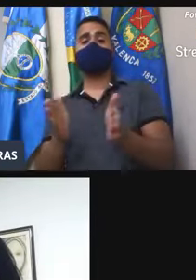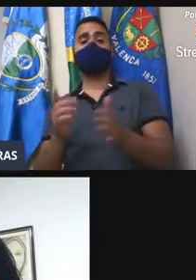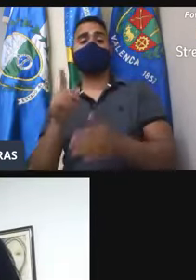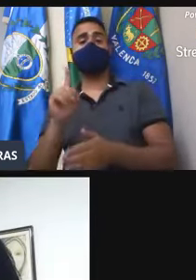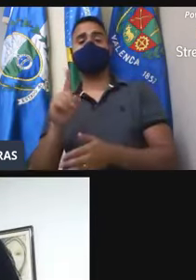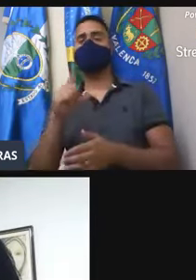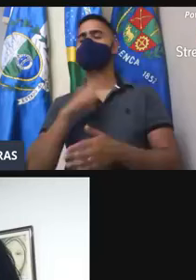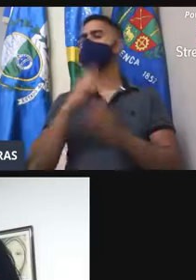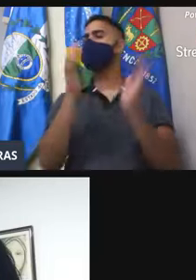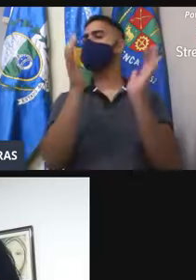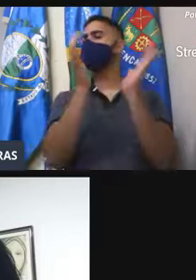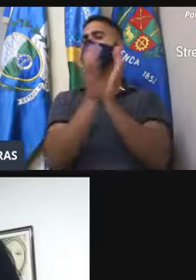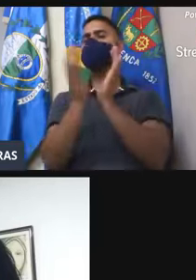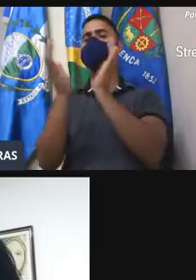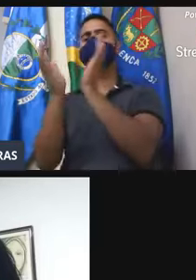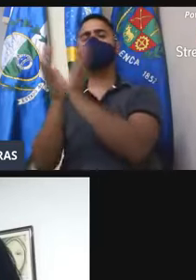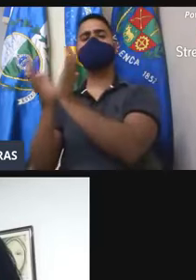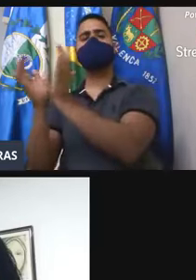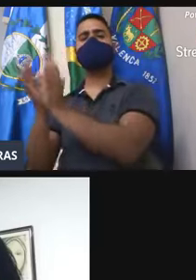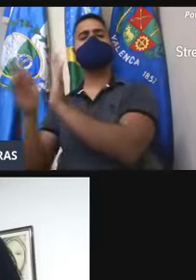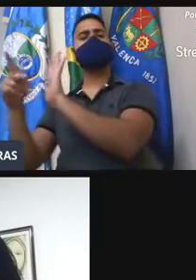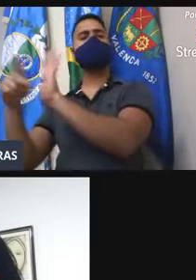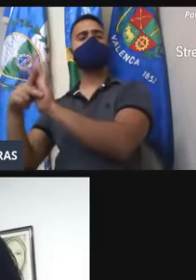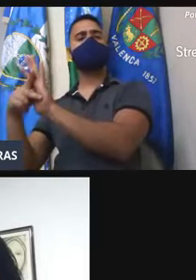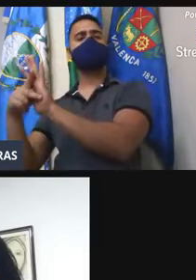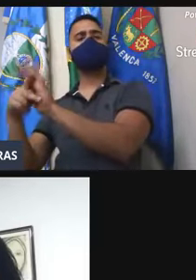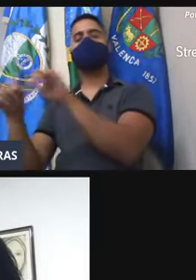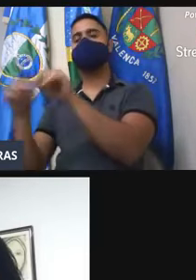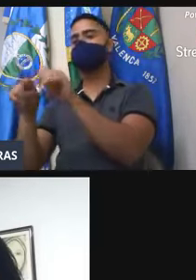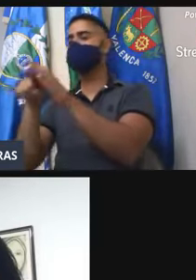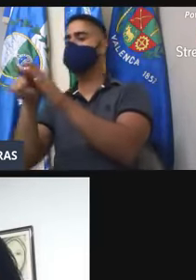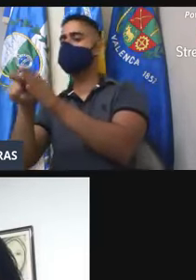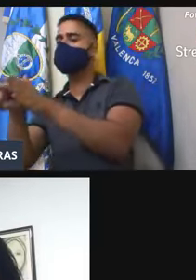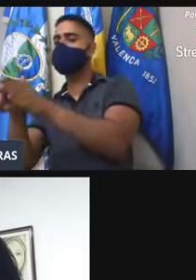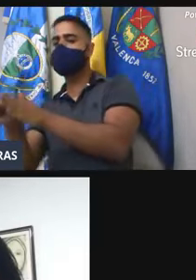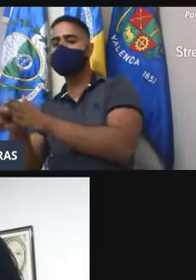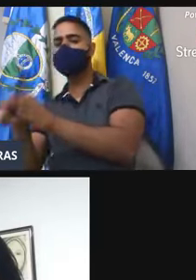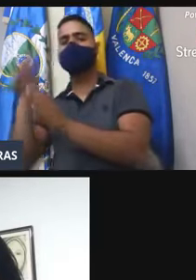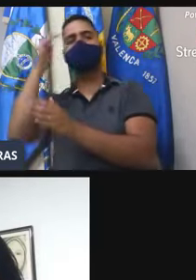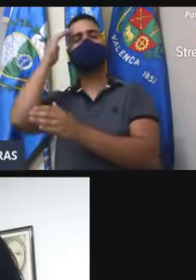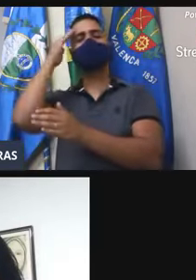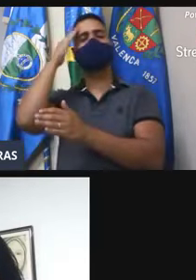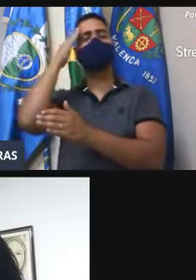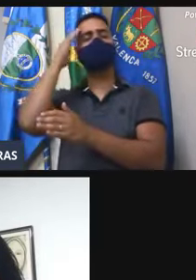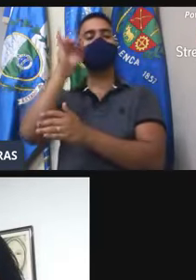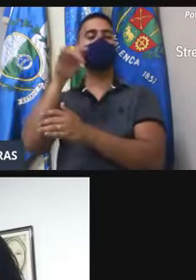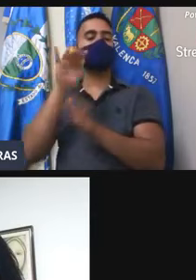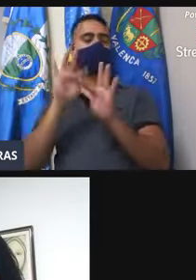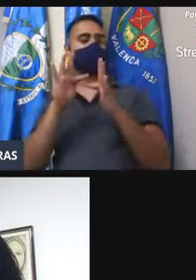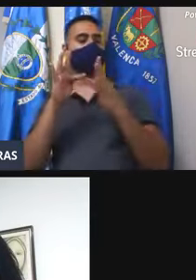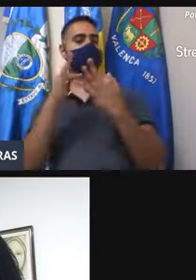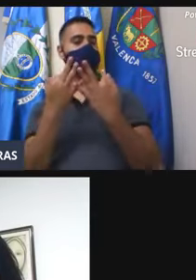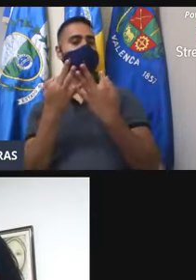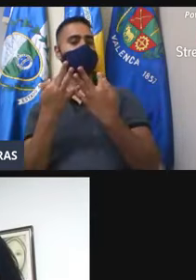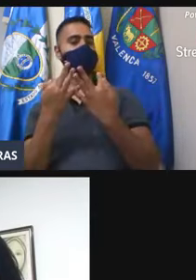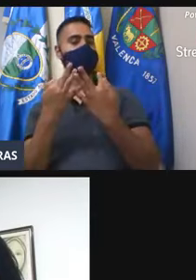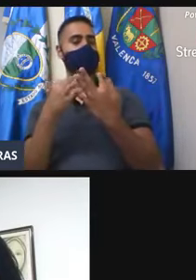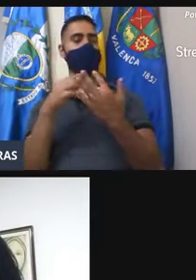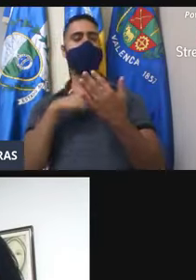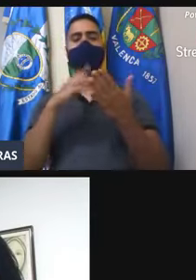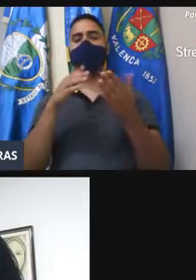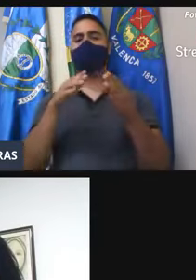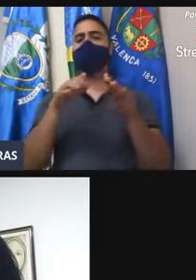Existe toda uma equipe técnica que faz uma avaliação para ver se aquela família realmente ela